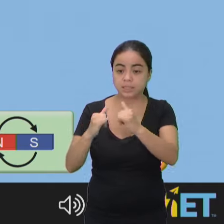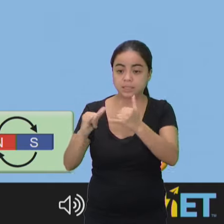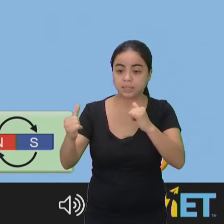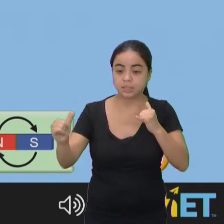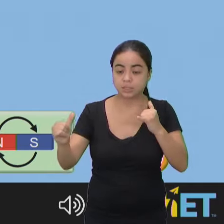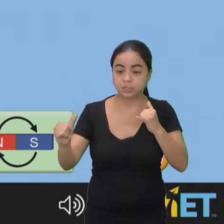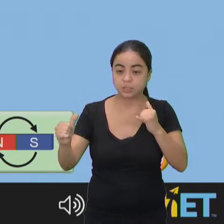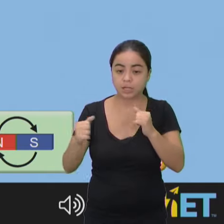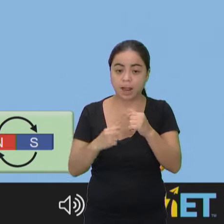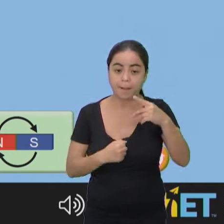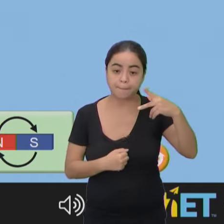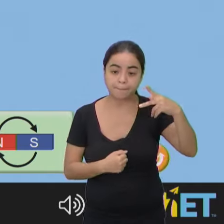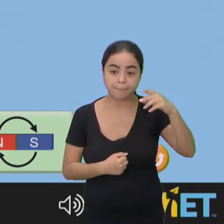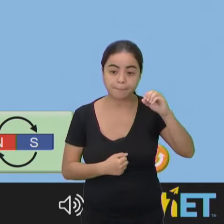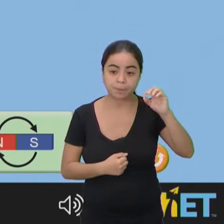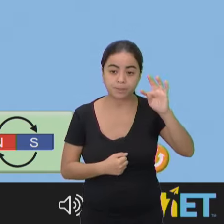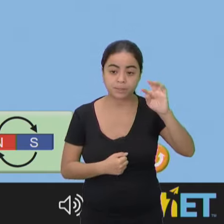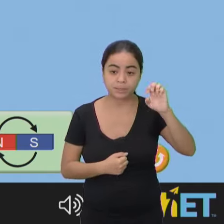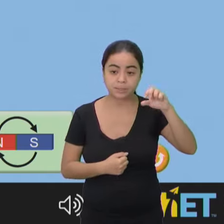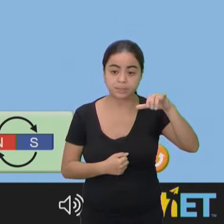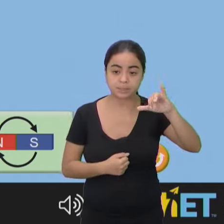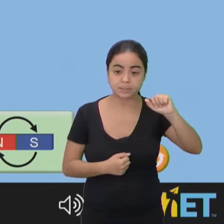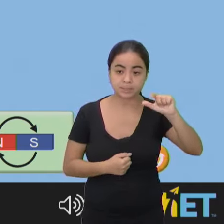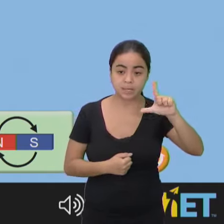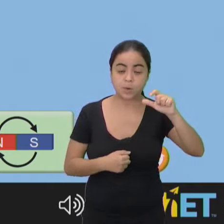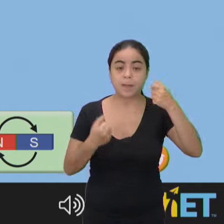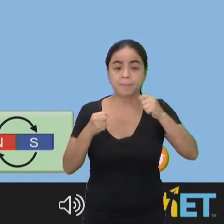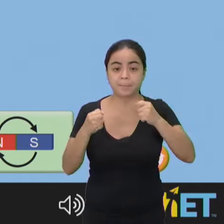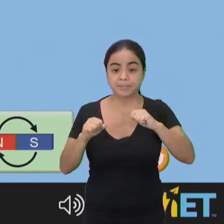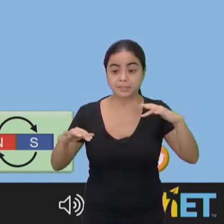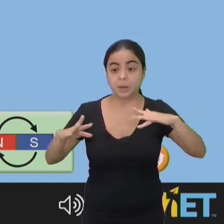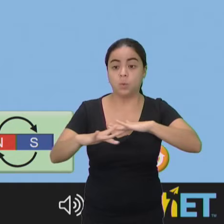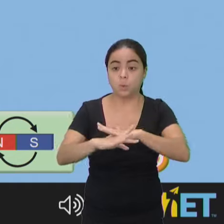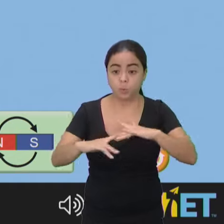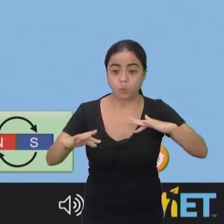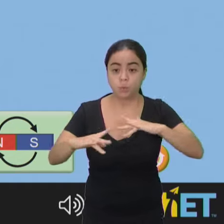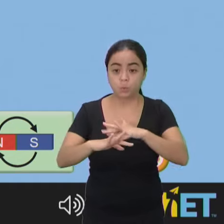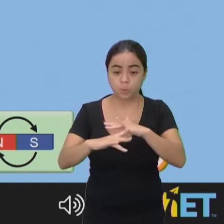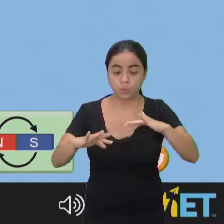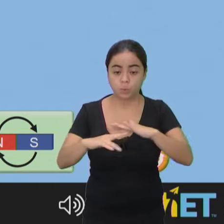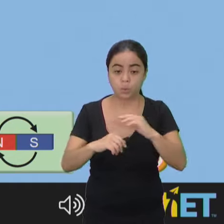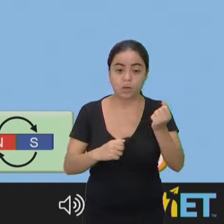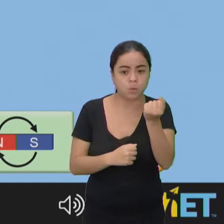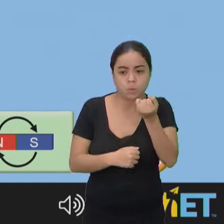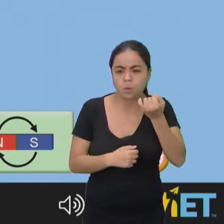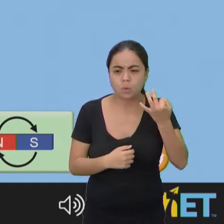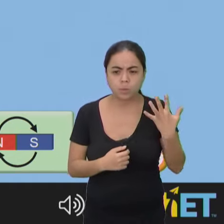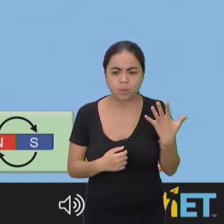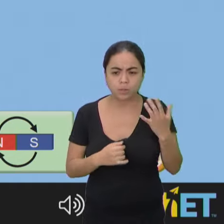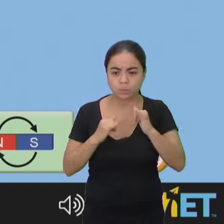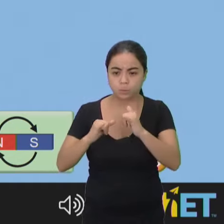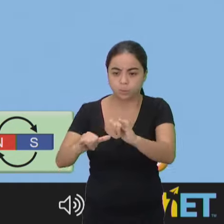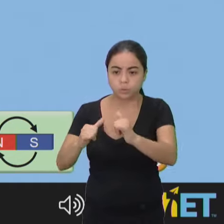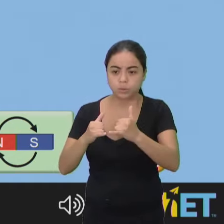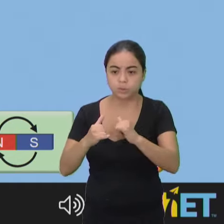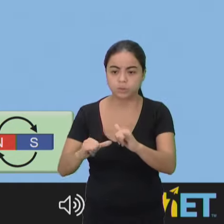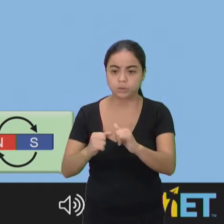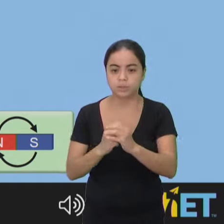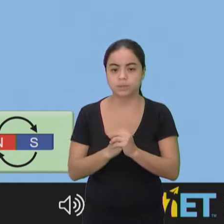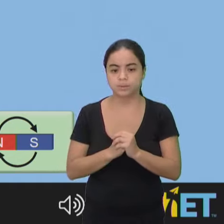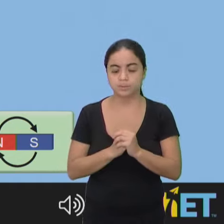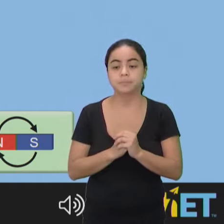elétrica potencial aí para causar movimento, né? Quantidade de energia elétrica aí que aparece, tá bom?